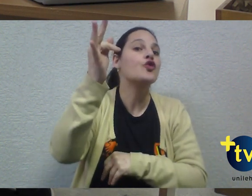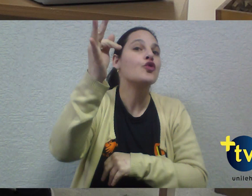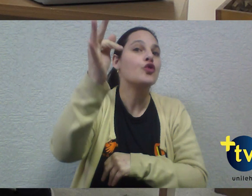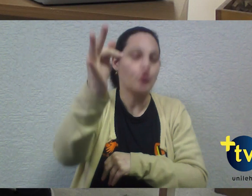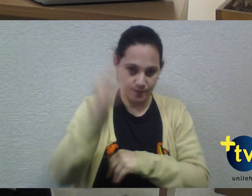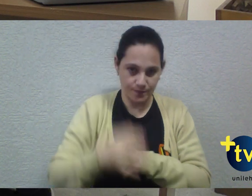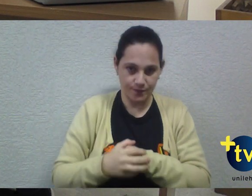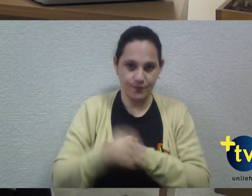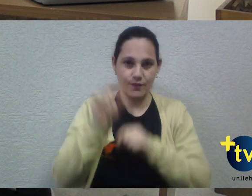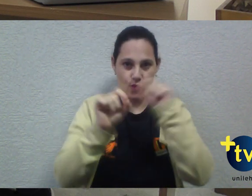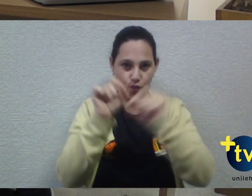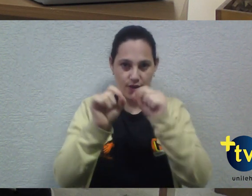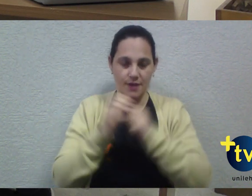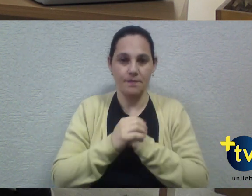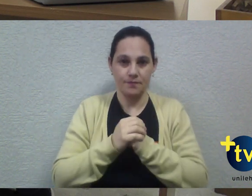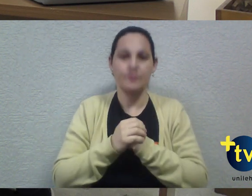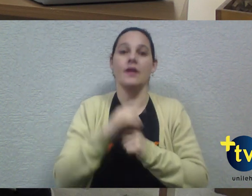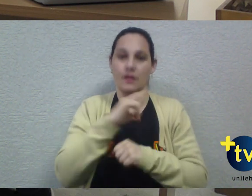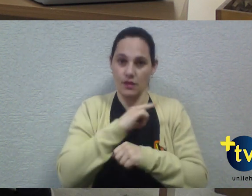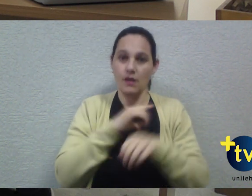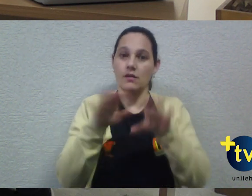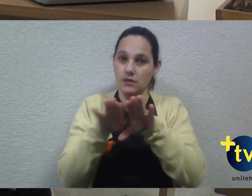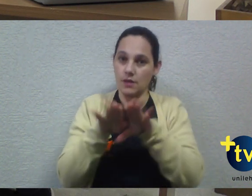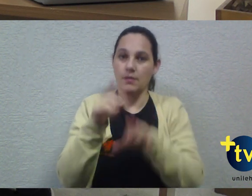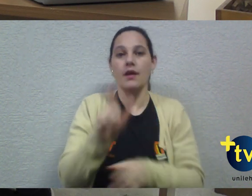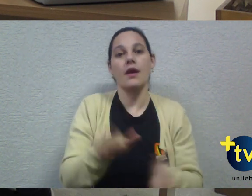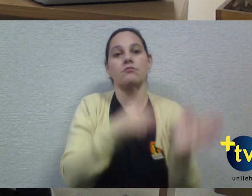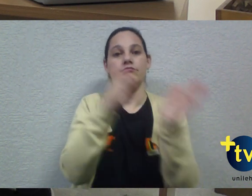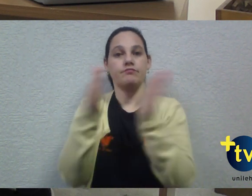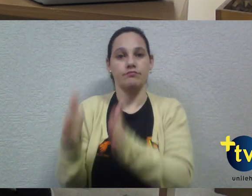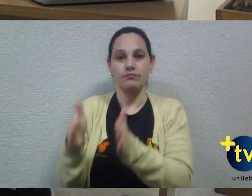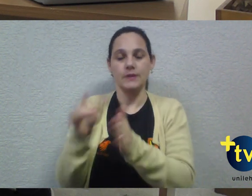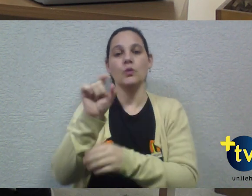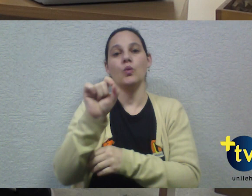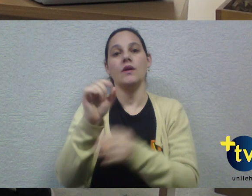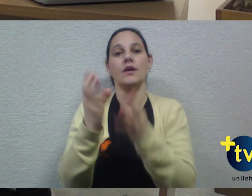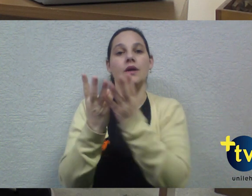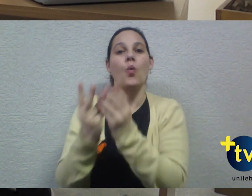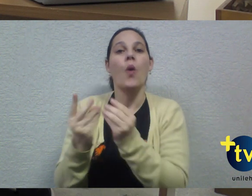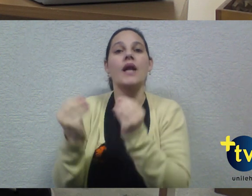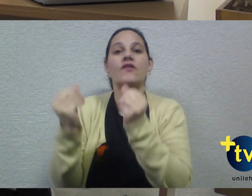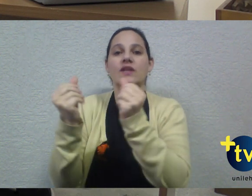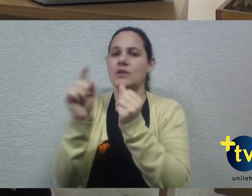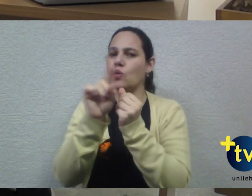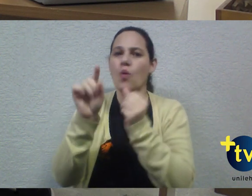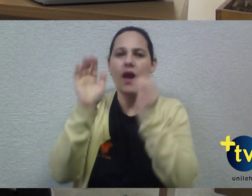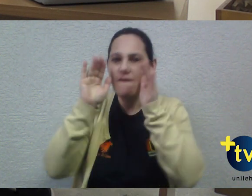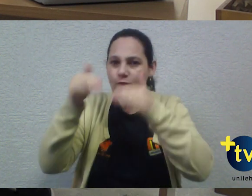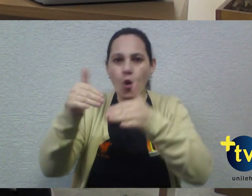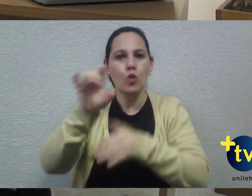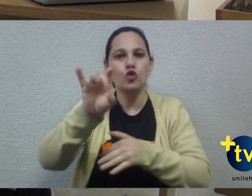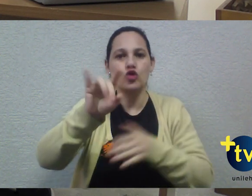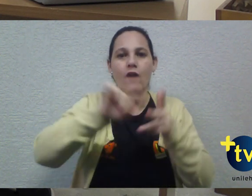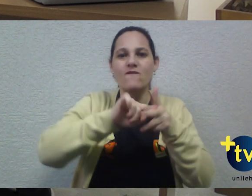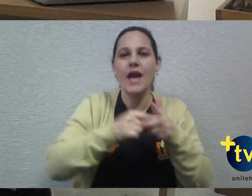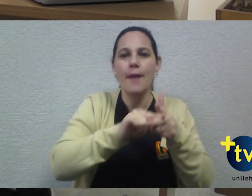Dentro da próxima dica, da próxima etapa, que é justamente a qualificação. Você não focar apenas